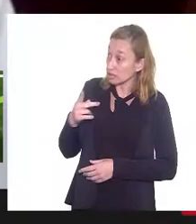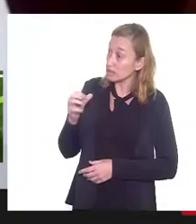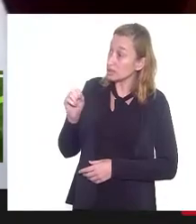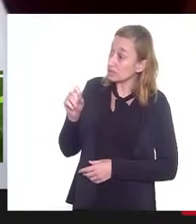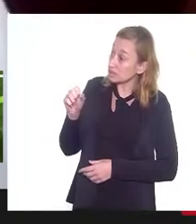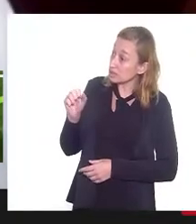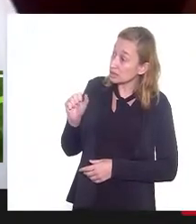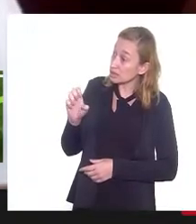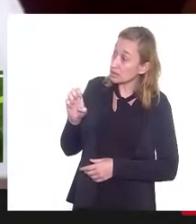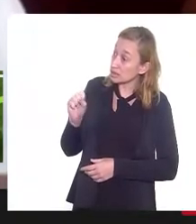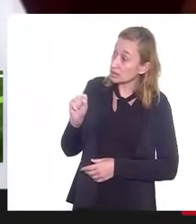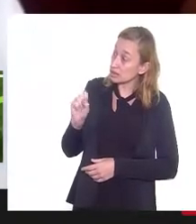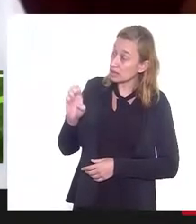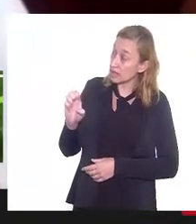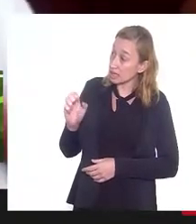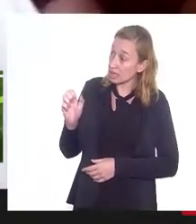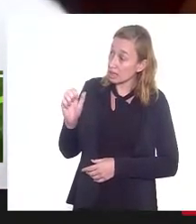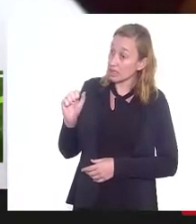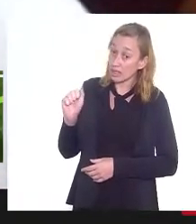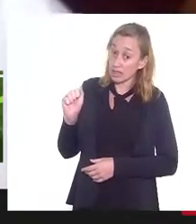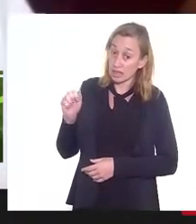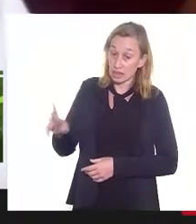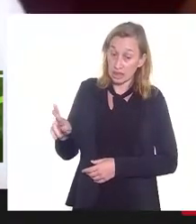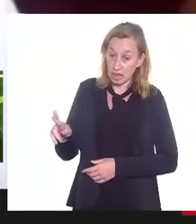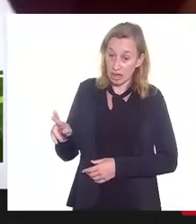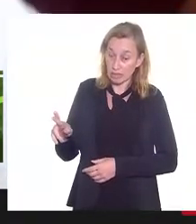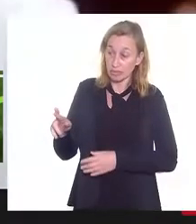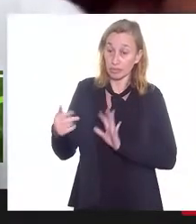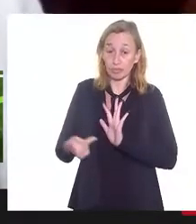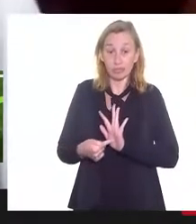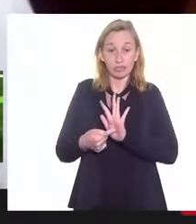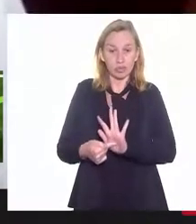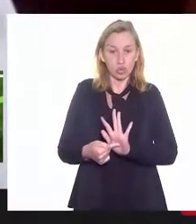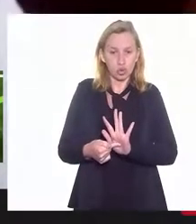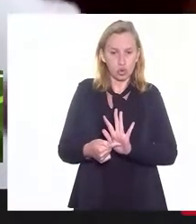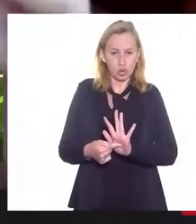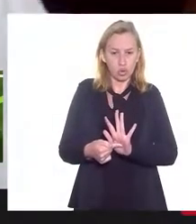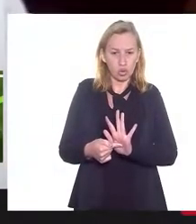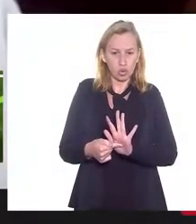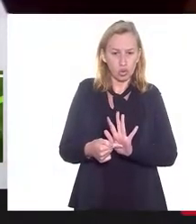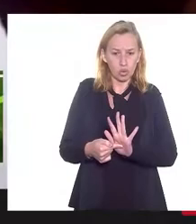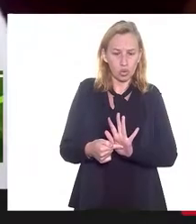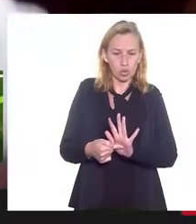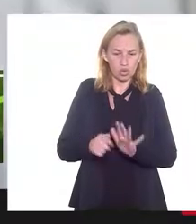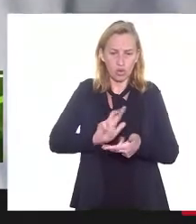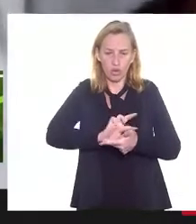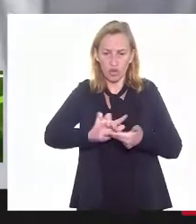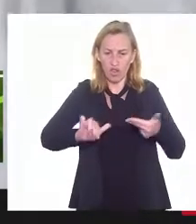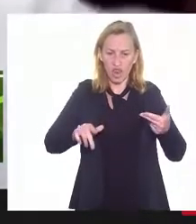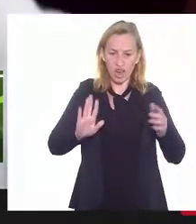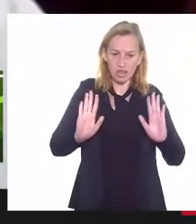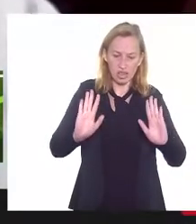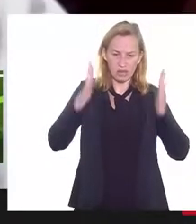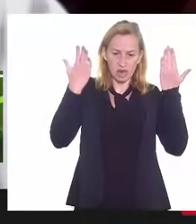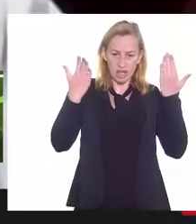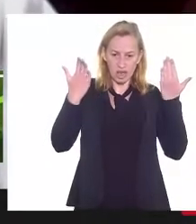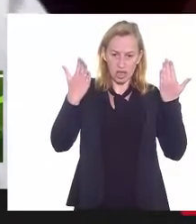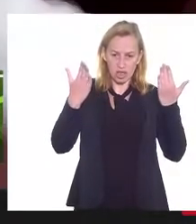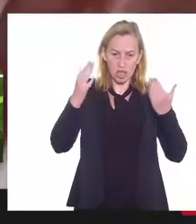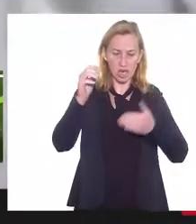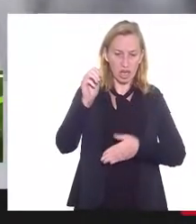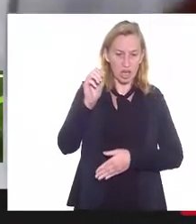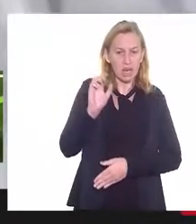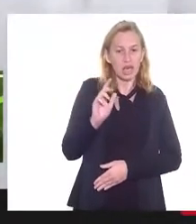César, o que é? Aliás, ele veio me mostrar um clipping de eventos, presente em Emanjá,